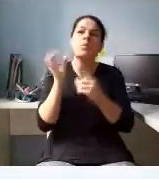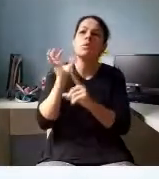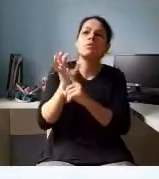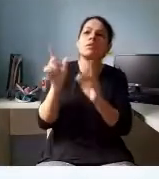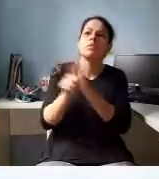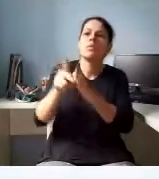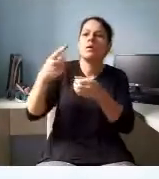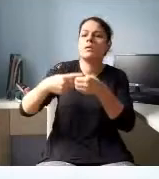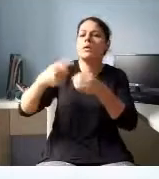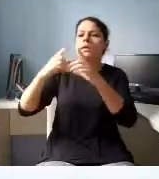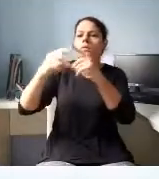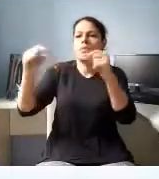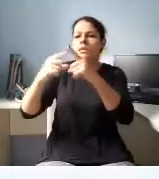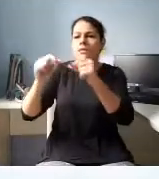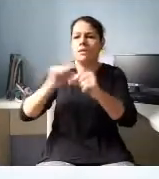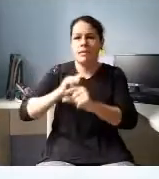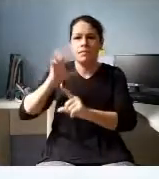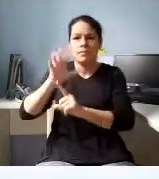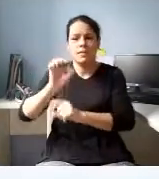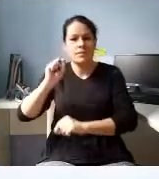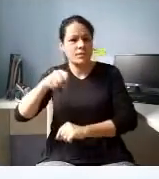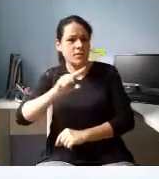repercussão até aí, até Brasília?